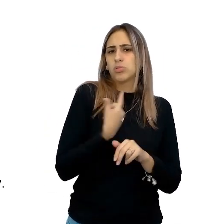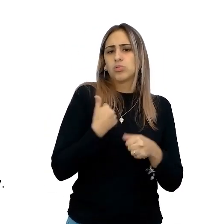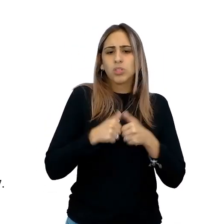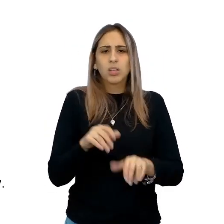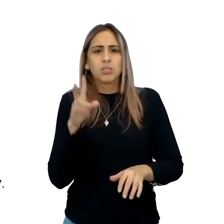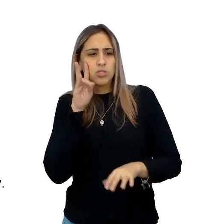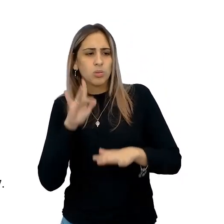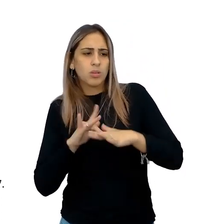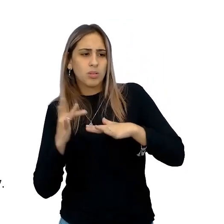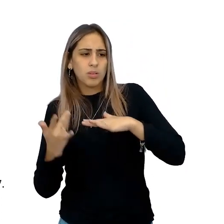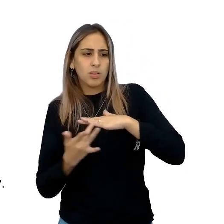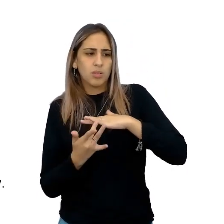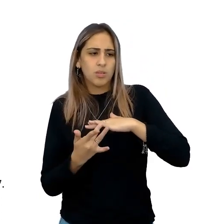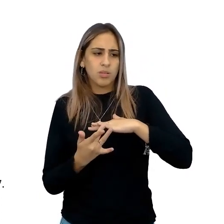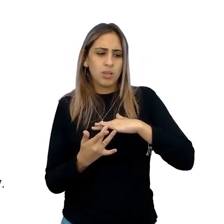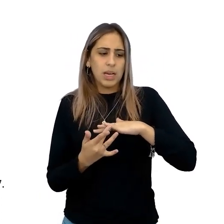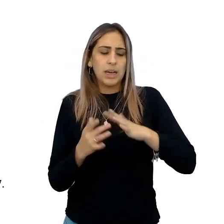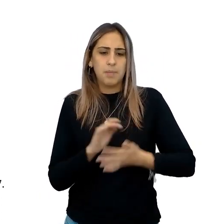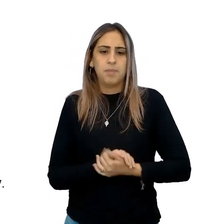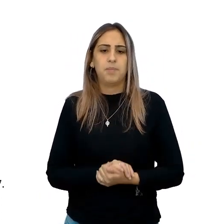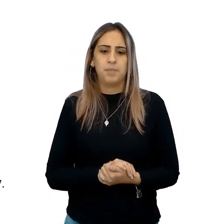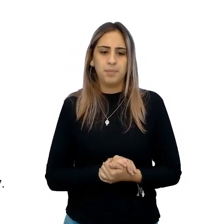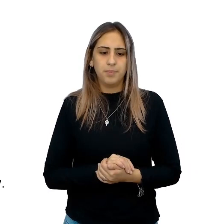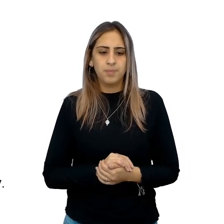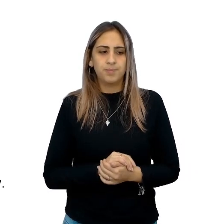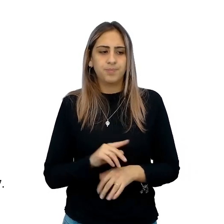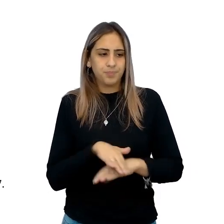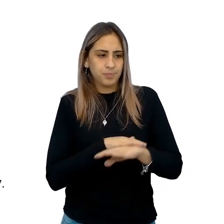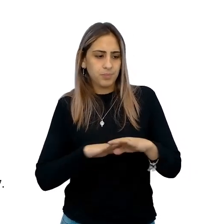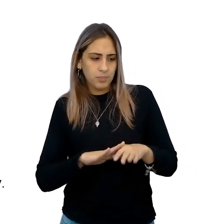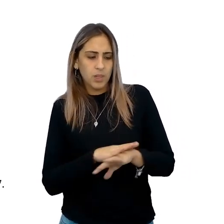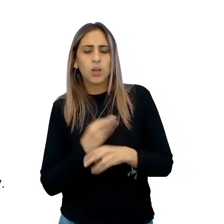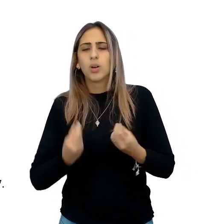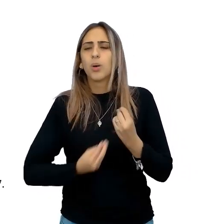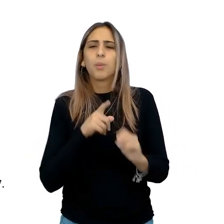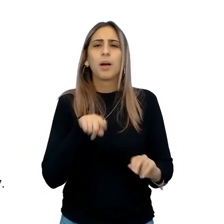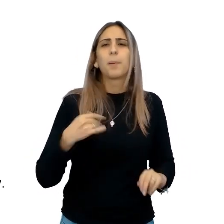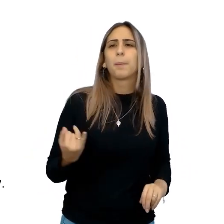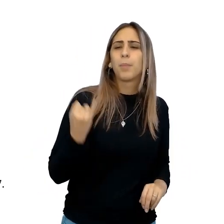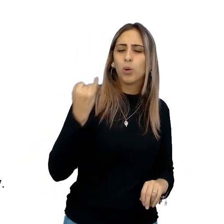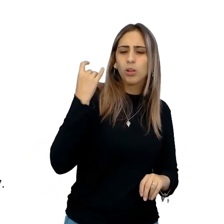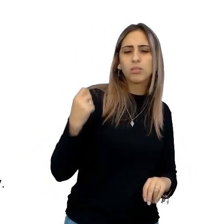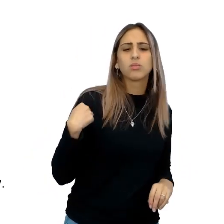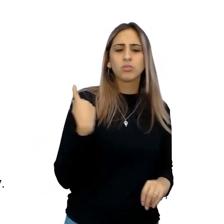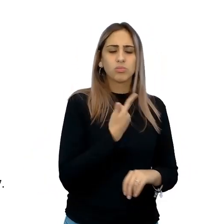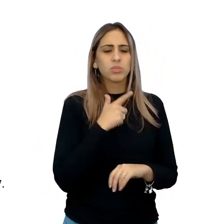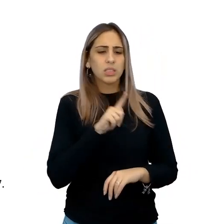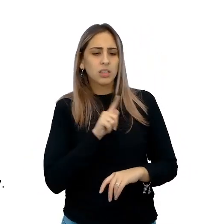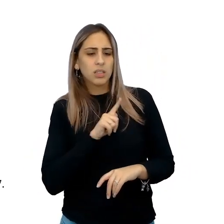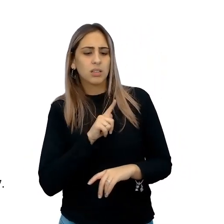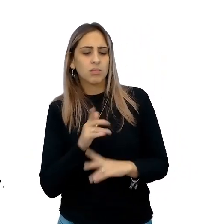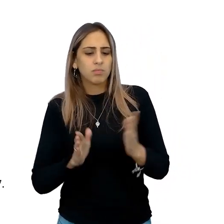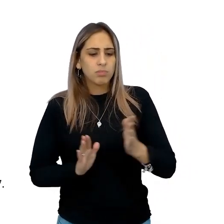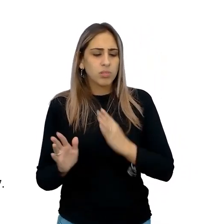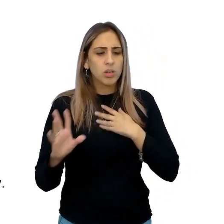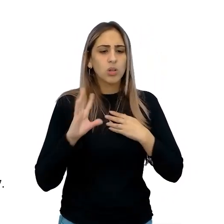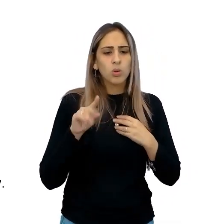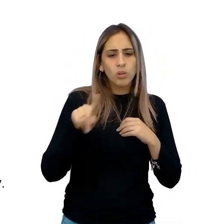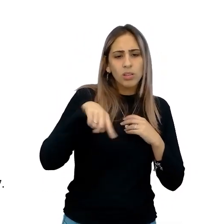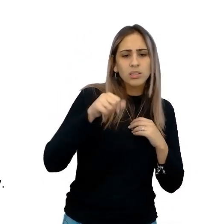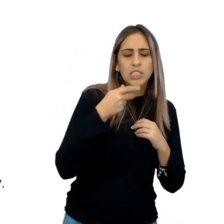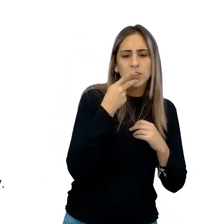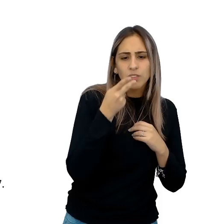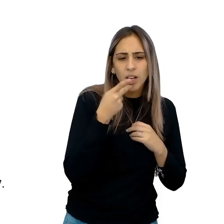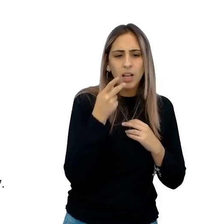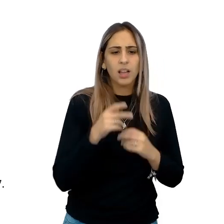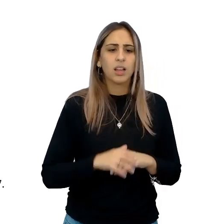uma mídia, ou nas nossas próprias conversas. Então, como é importante a gente ter discernimento daquilo que está sendo